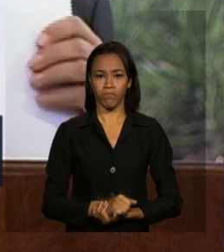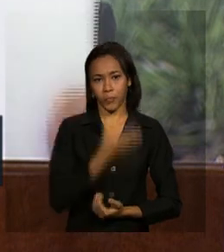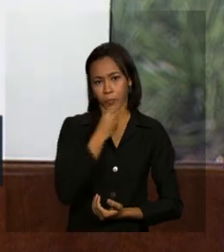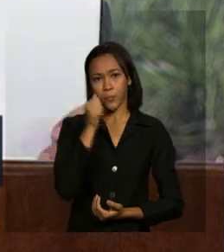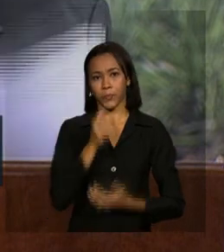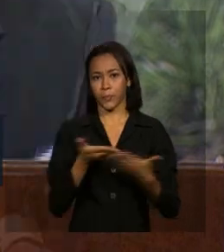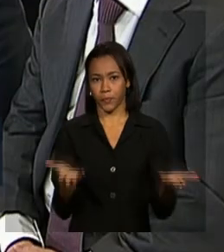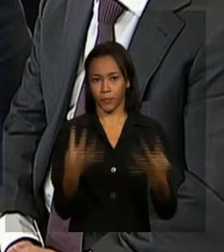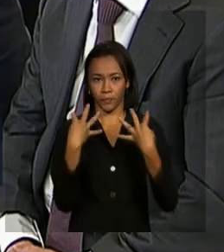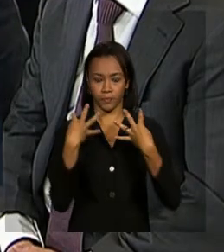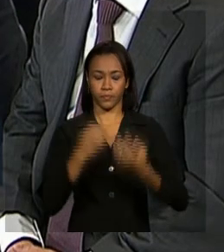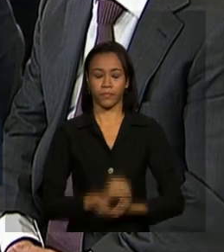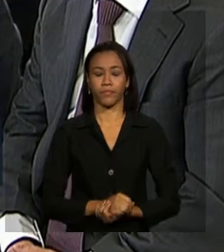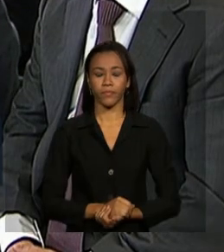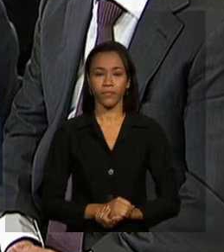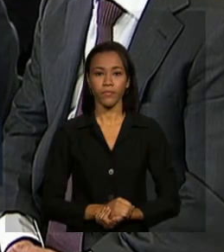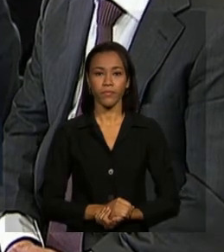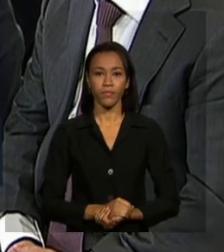e meus senhores